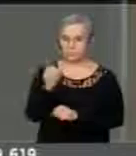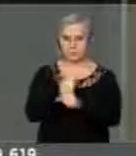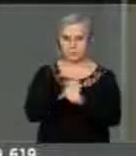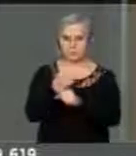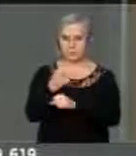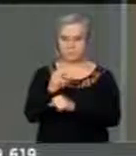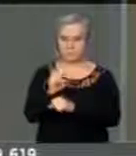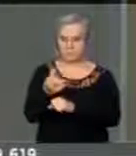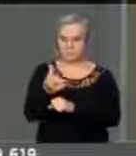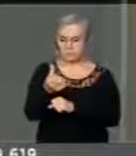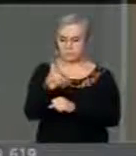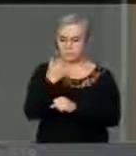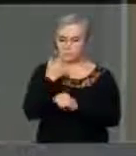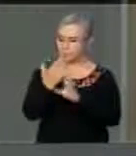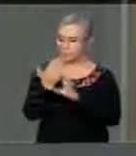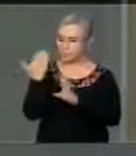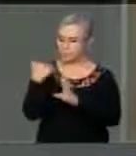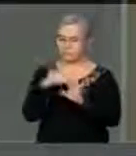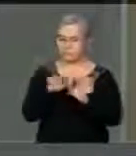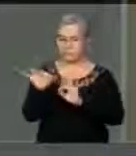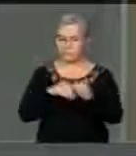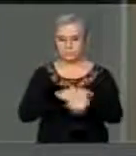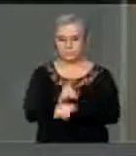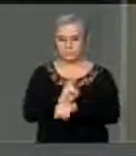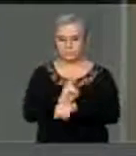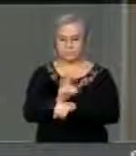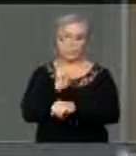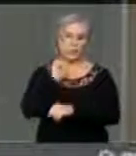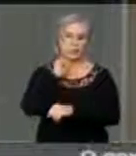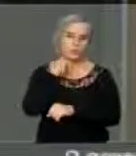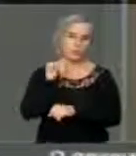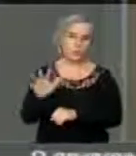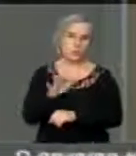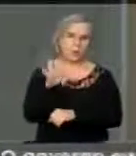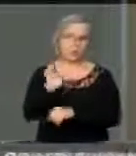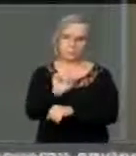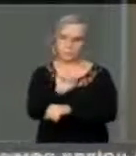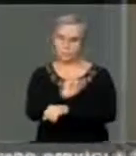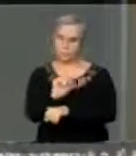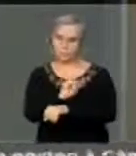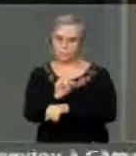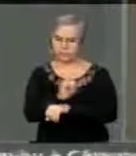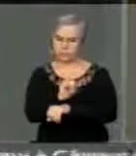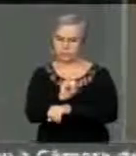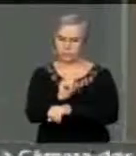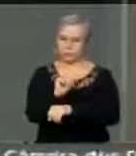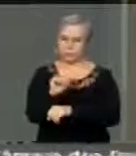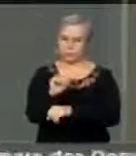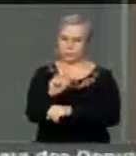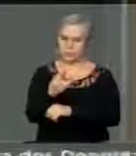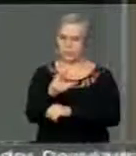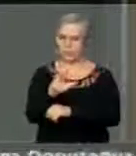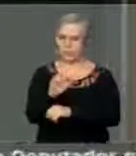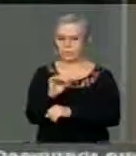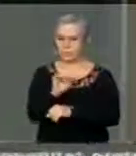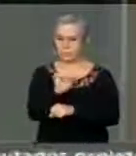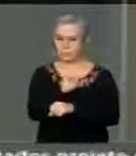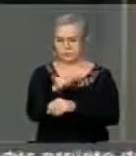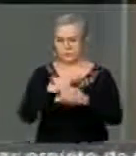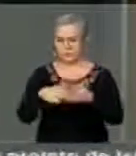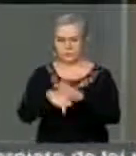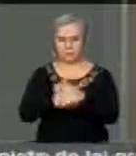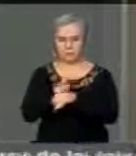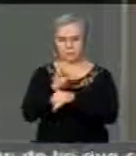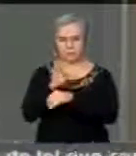2016, que trata do plano de controle de poluição veicular. Poluição veicular no meu estado do Tocantins. Um